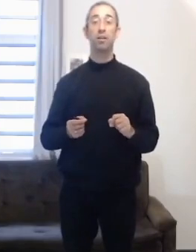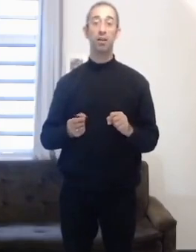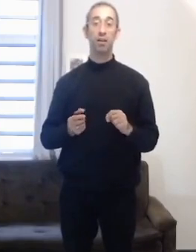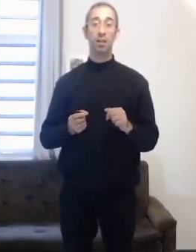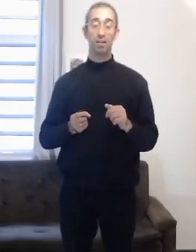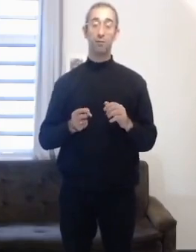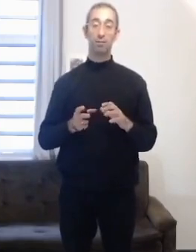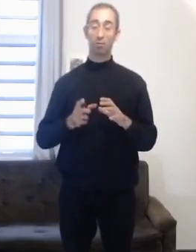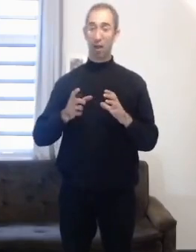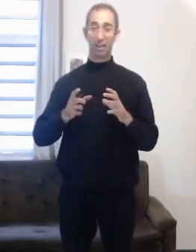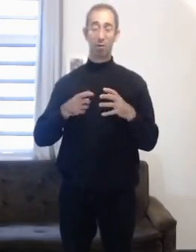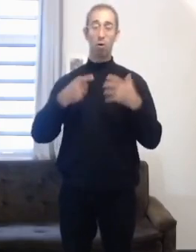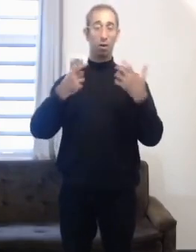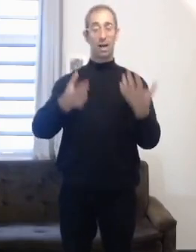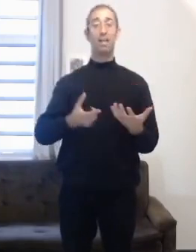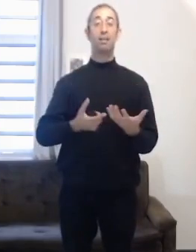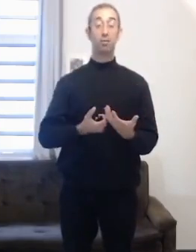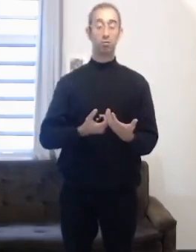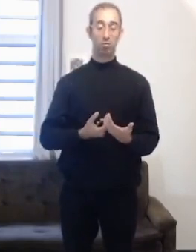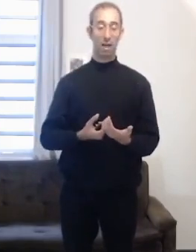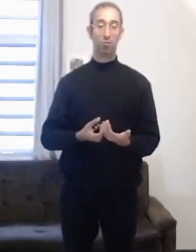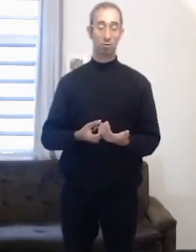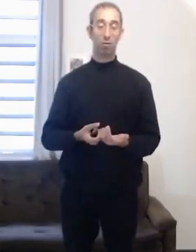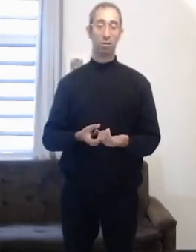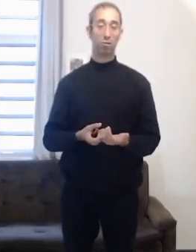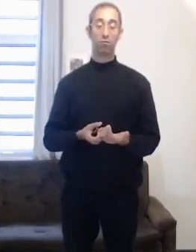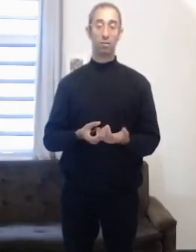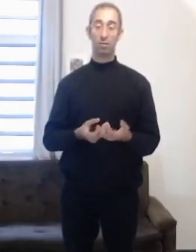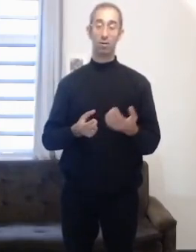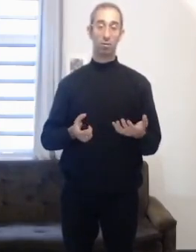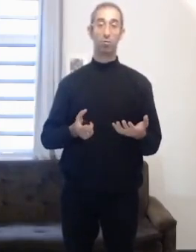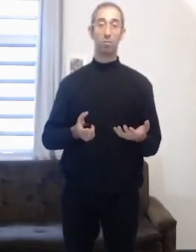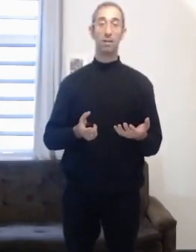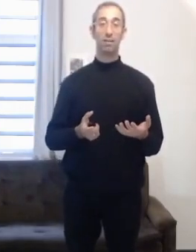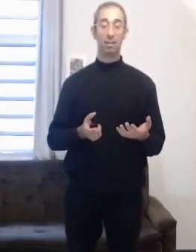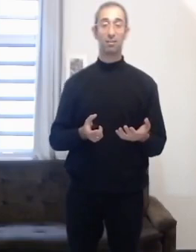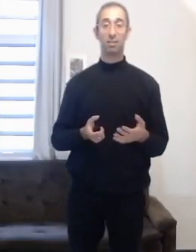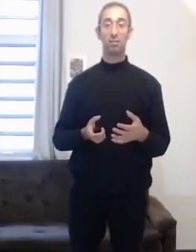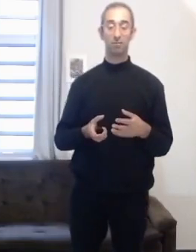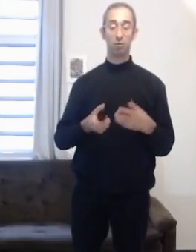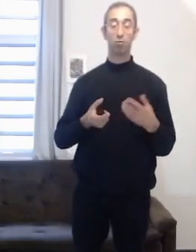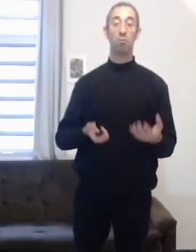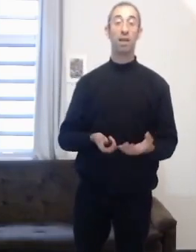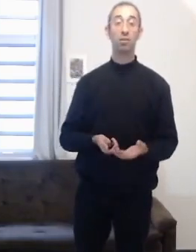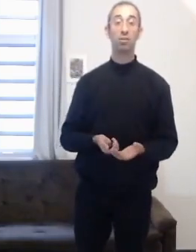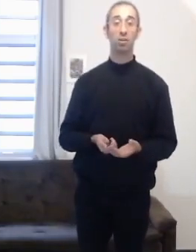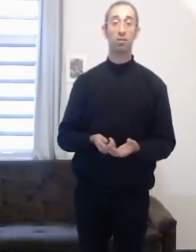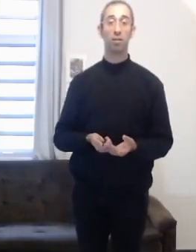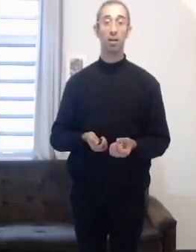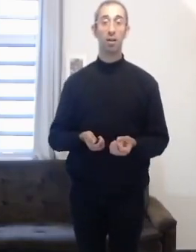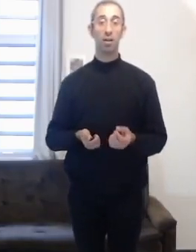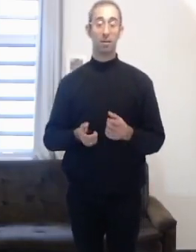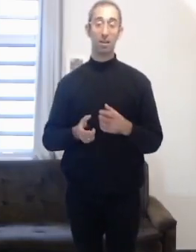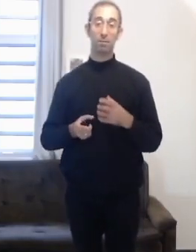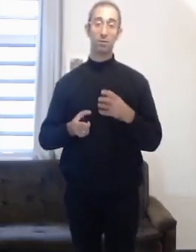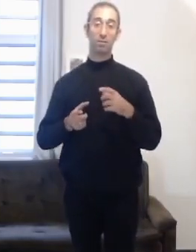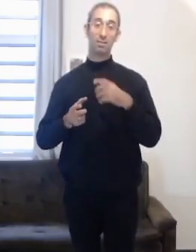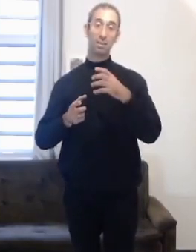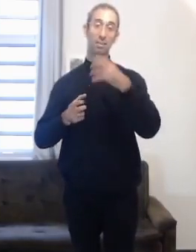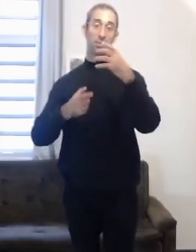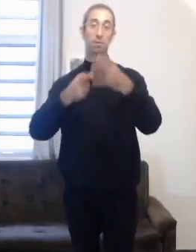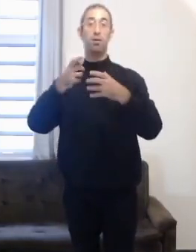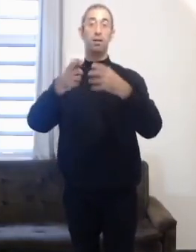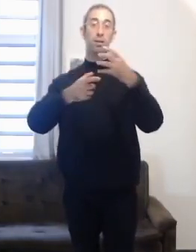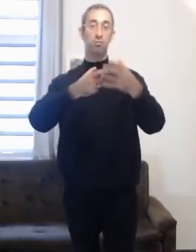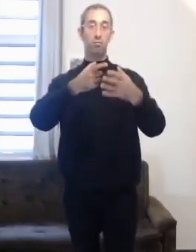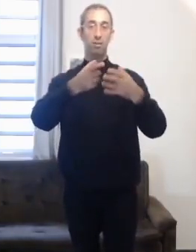setinhas. E aí vocês até colocarem isso, né, no artigo de vocês, é uma coisa super interessante visualmente, né, para depois vocês